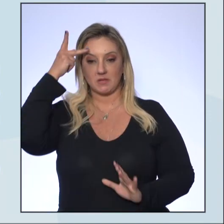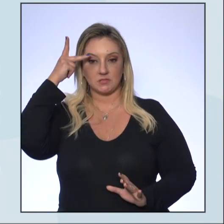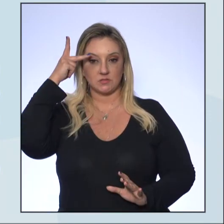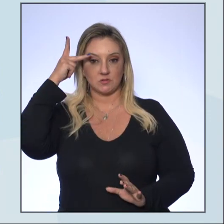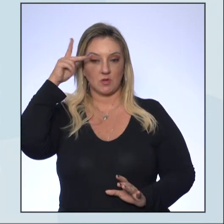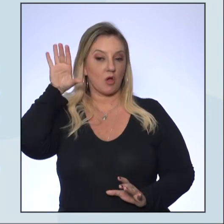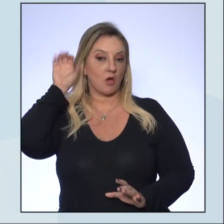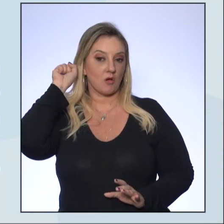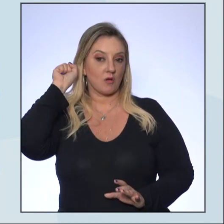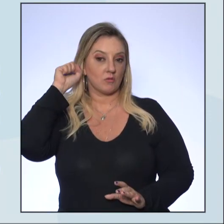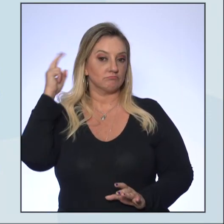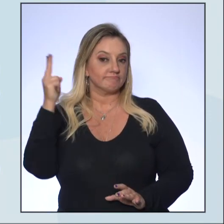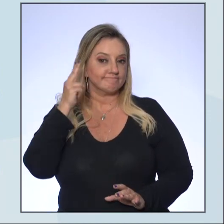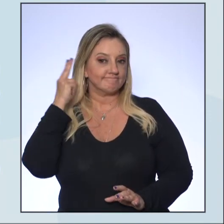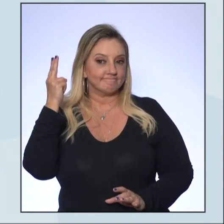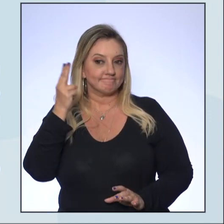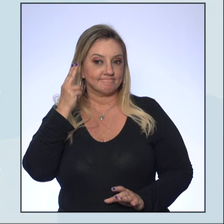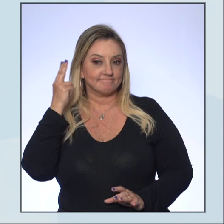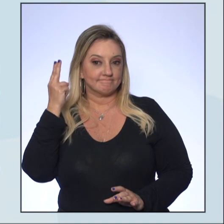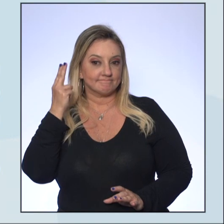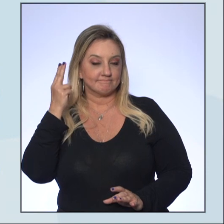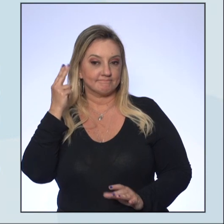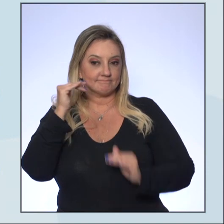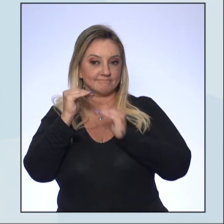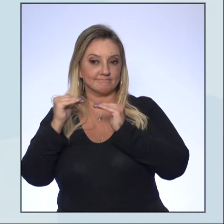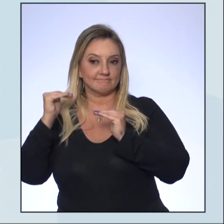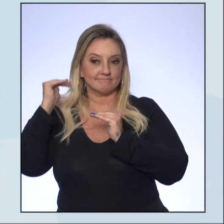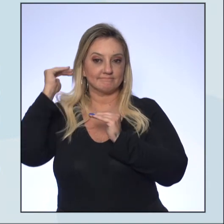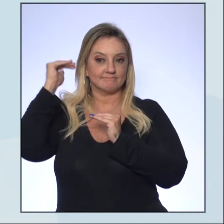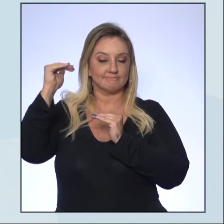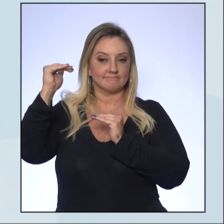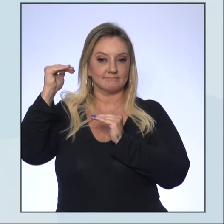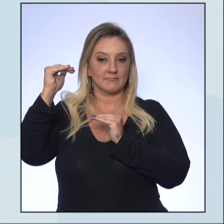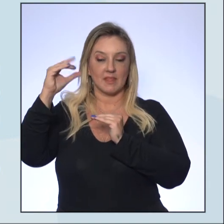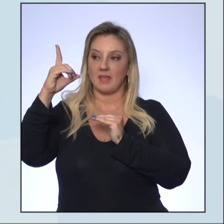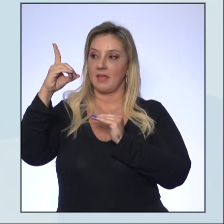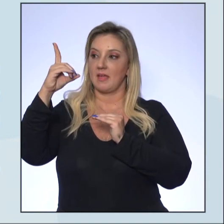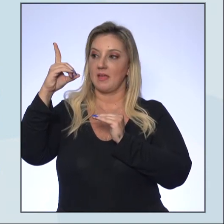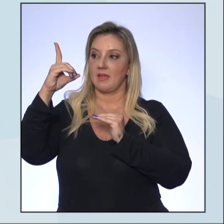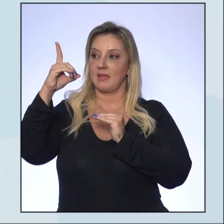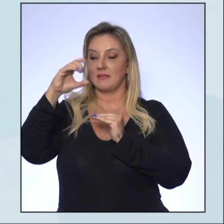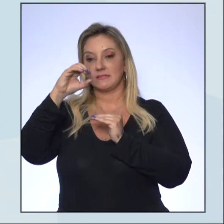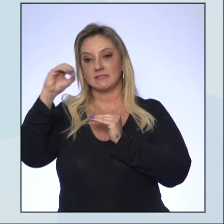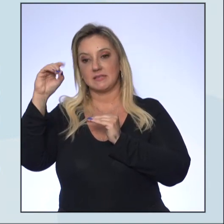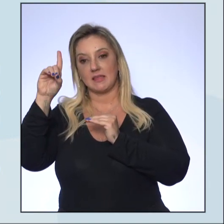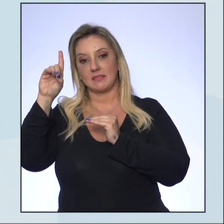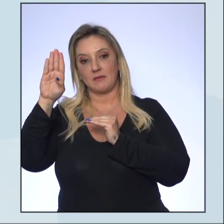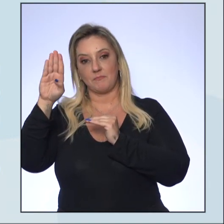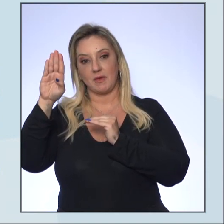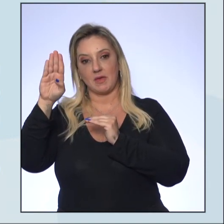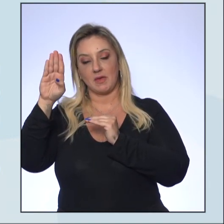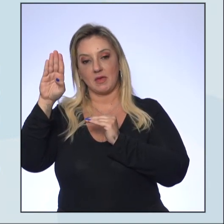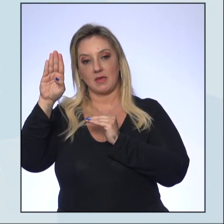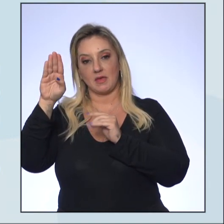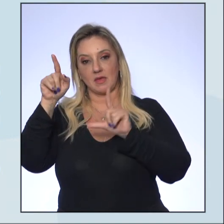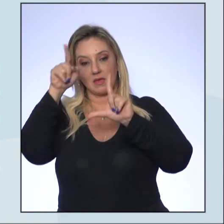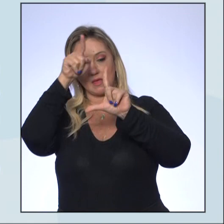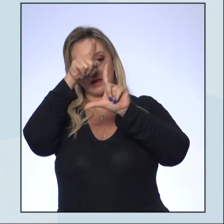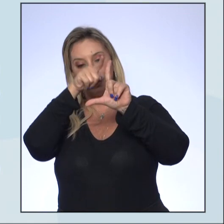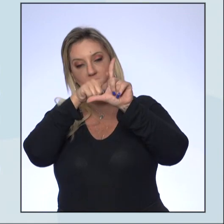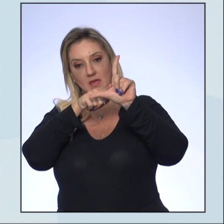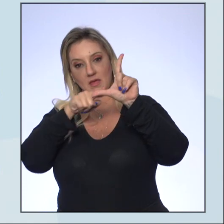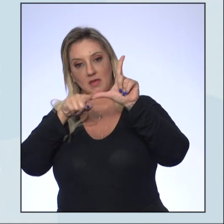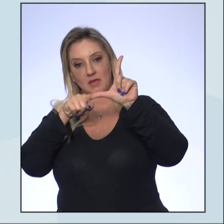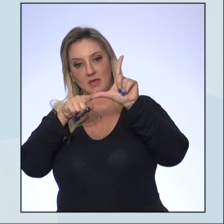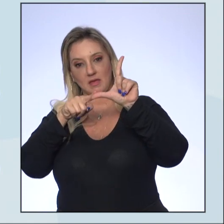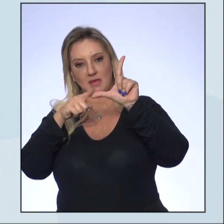sons inaudíveis, acima de 100 decibéis. Então vejam o eixo vertical. Quando fala